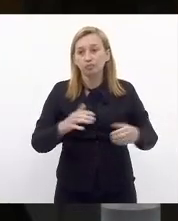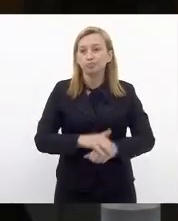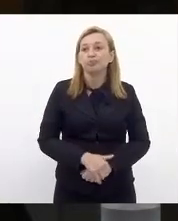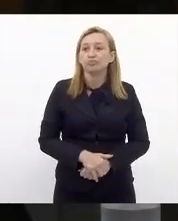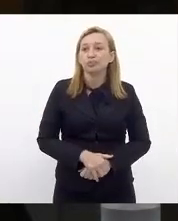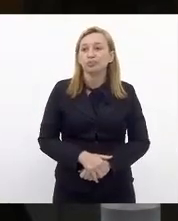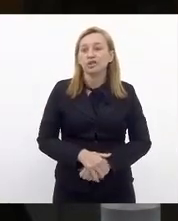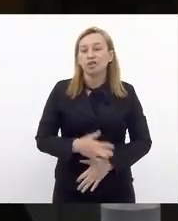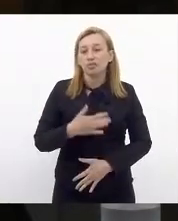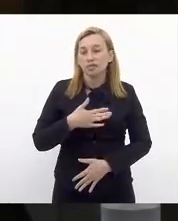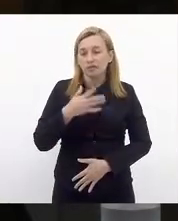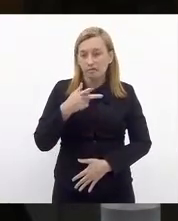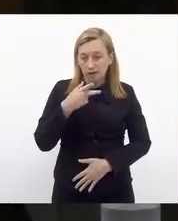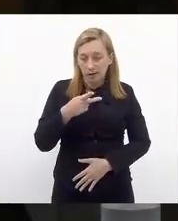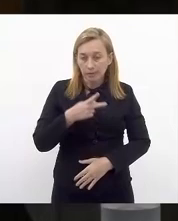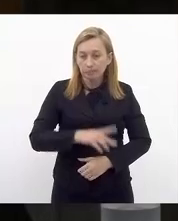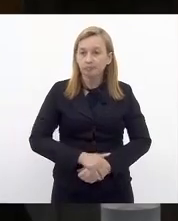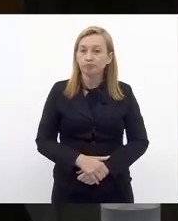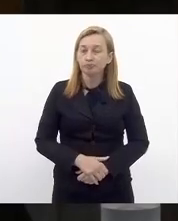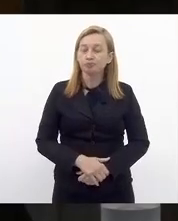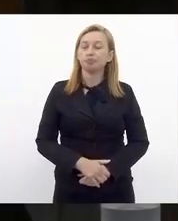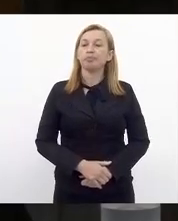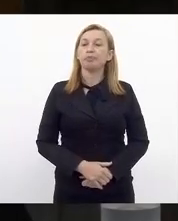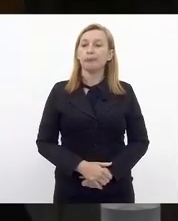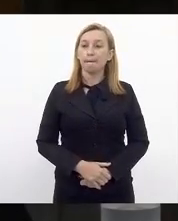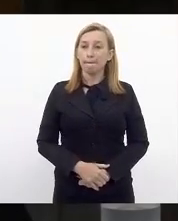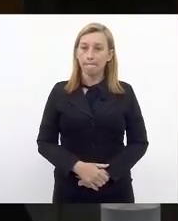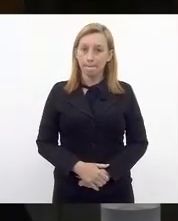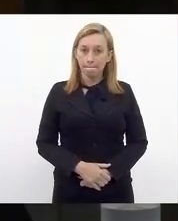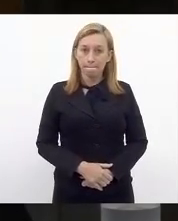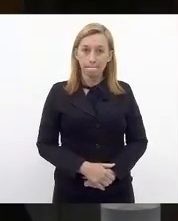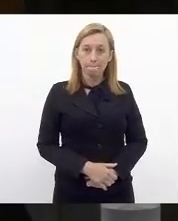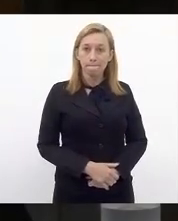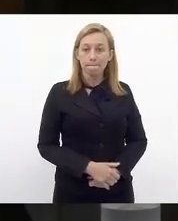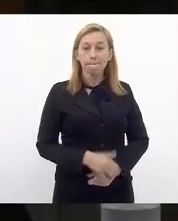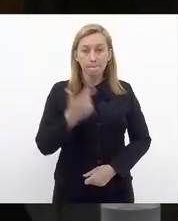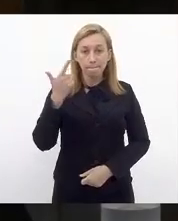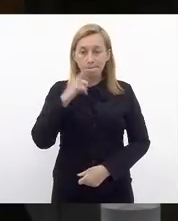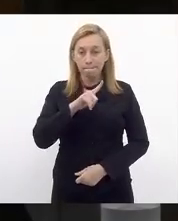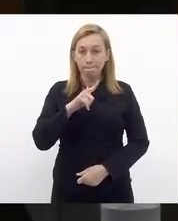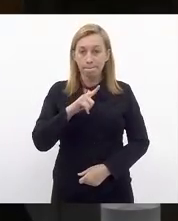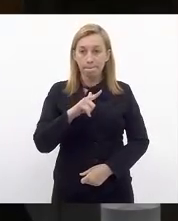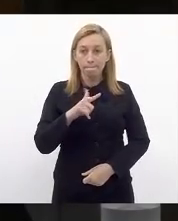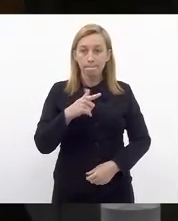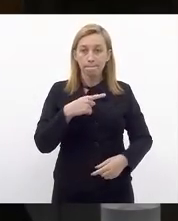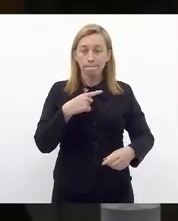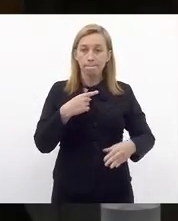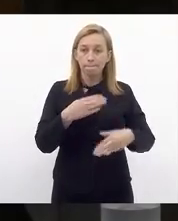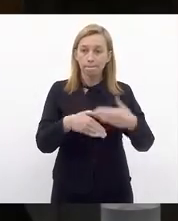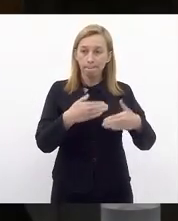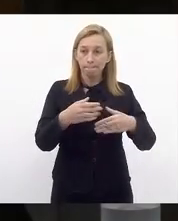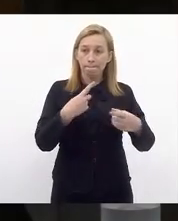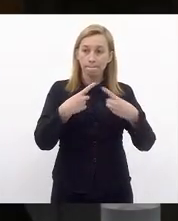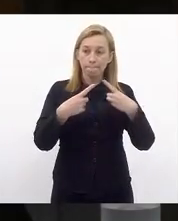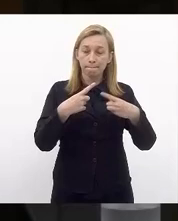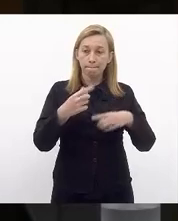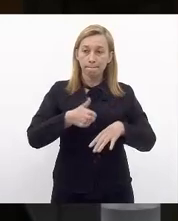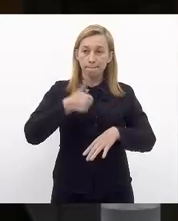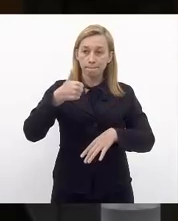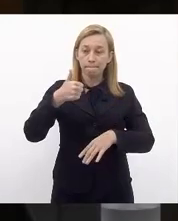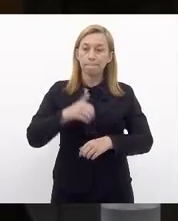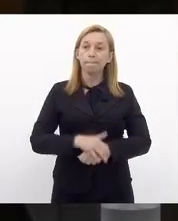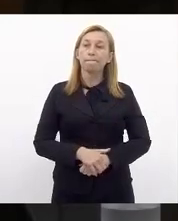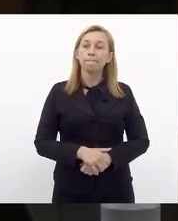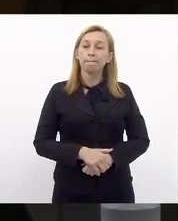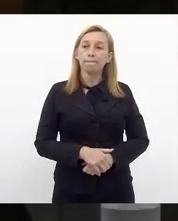essas são as minhas contribuições e eu espero que a gente consiga enfrentar esse debate que permanecem e por fim